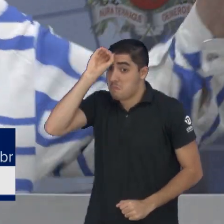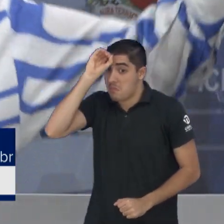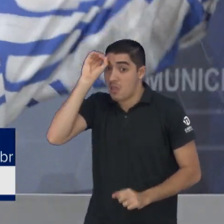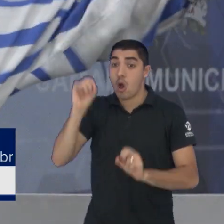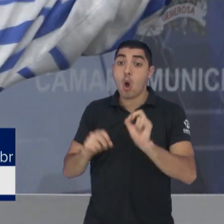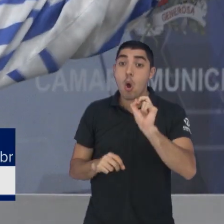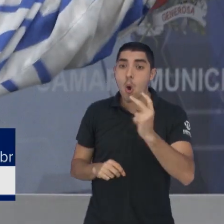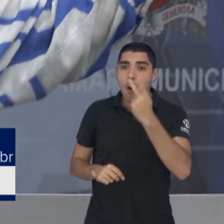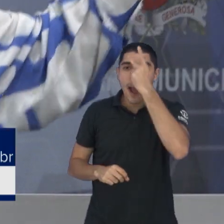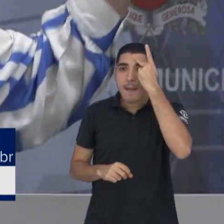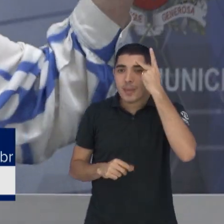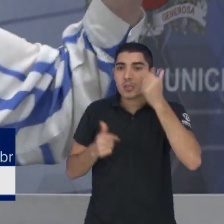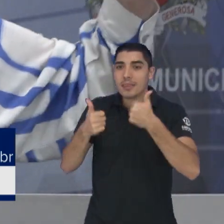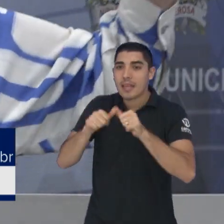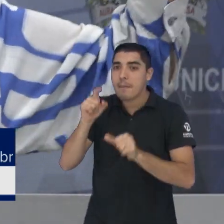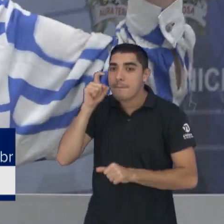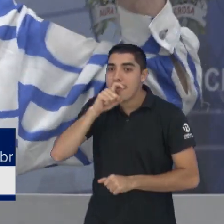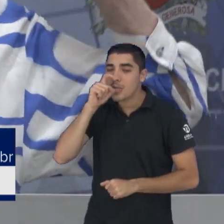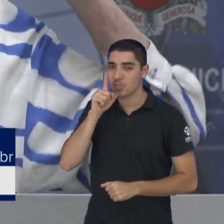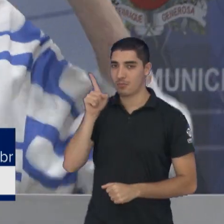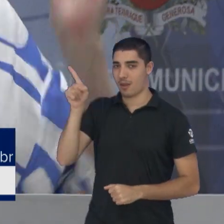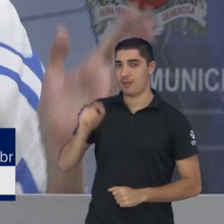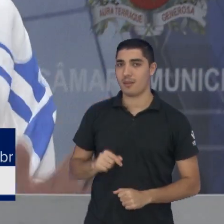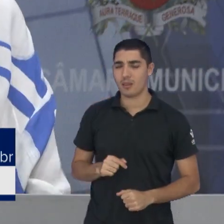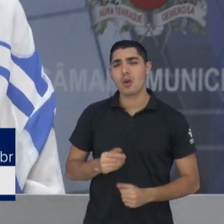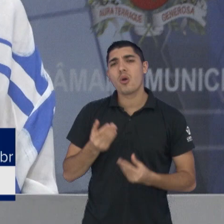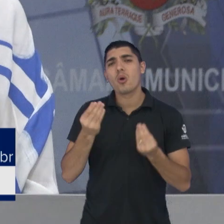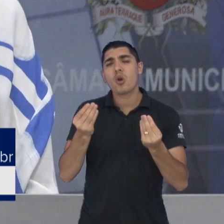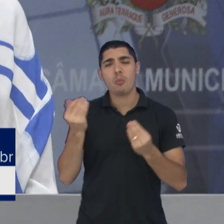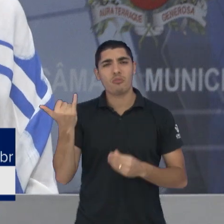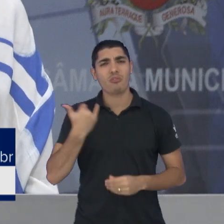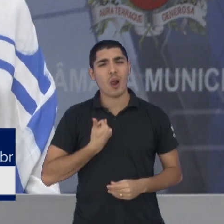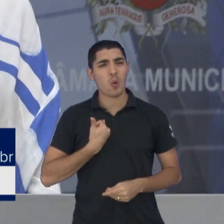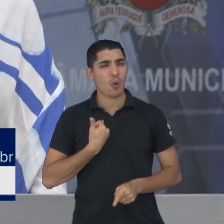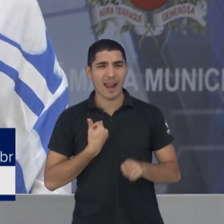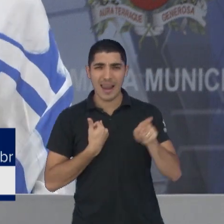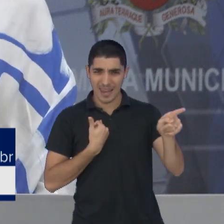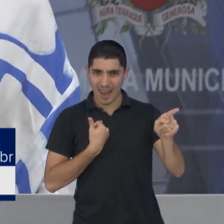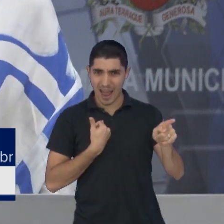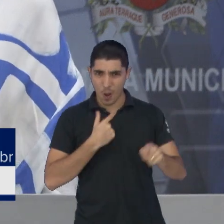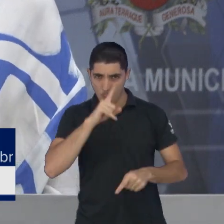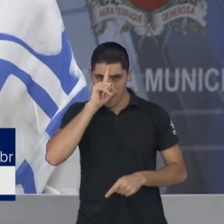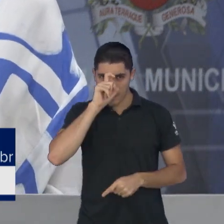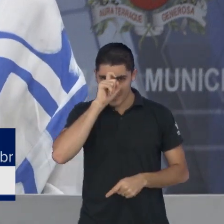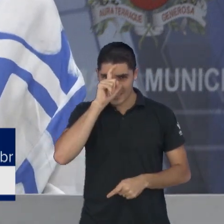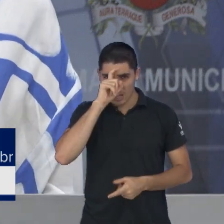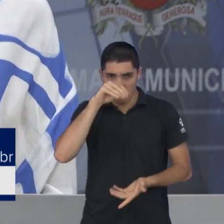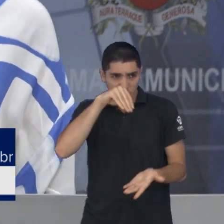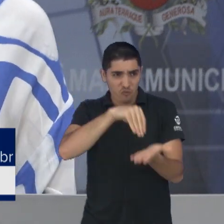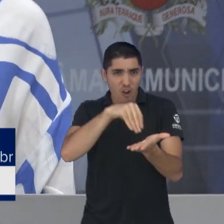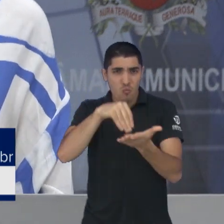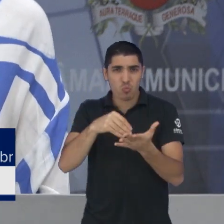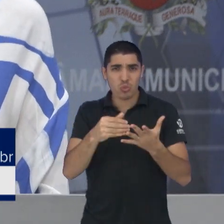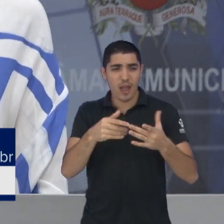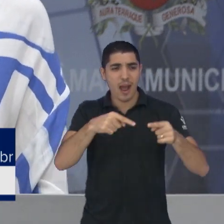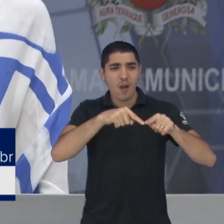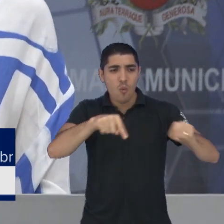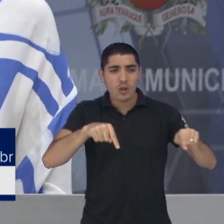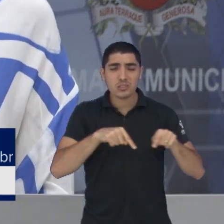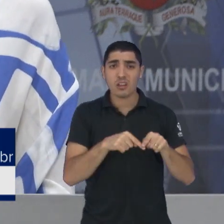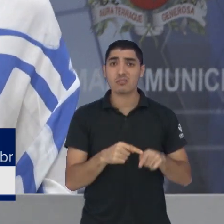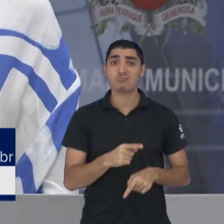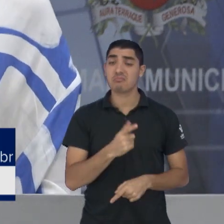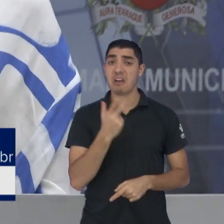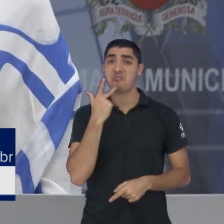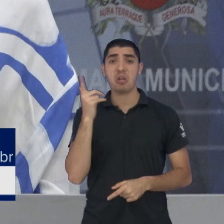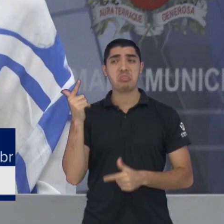me fala que está faltando, que não está faltando leitos? É o dia inteiro gente pedindo para a vereadora arrumar